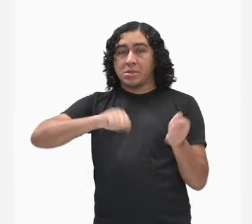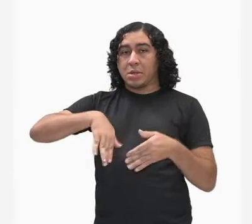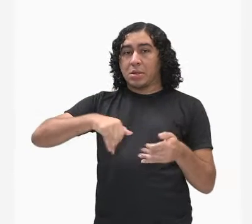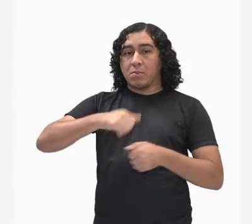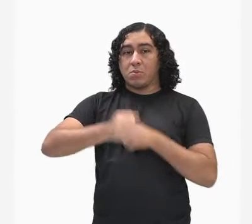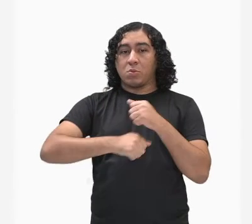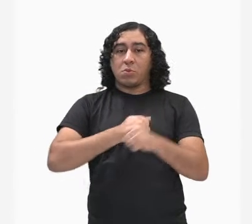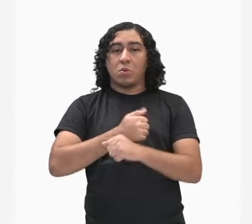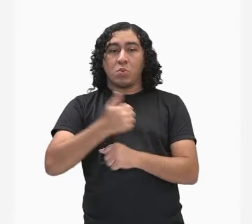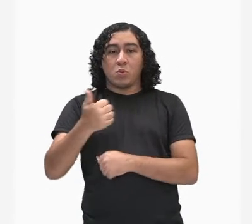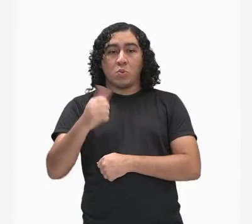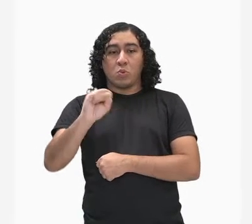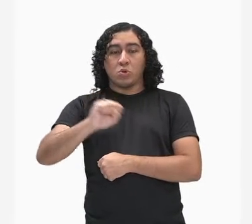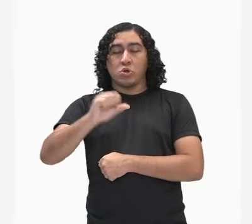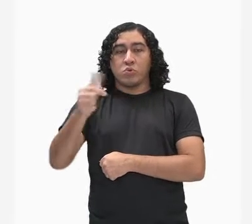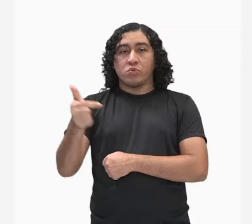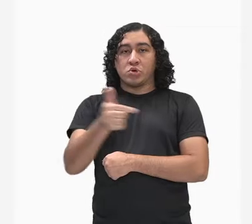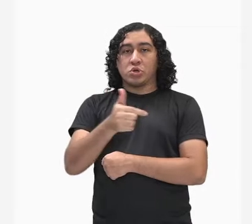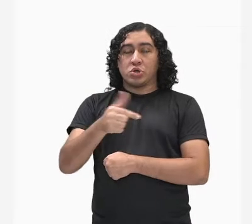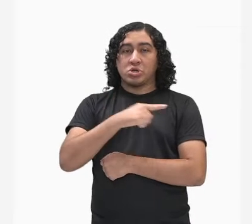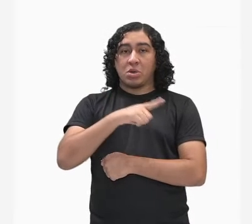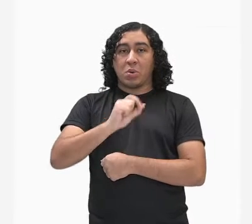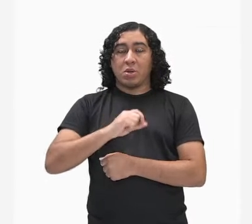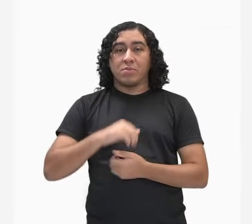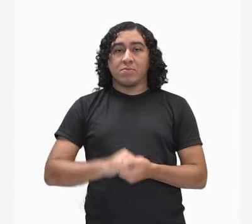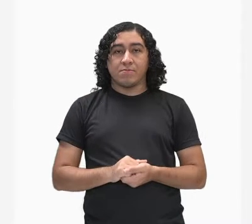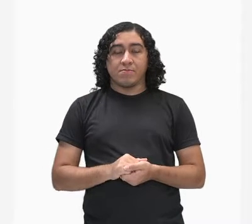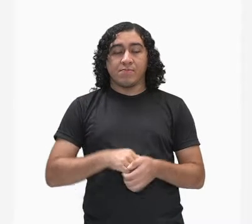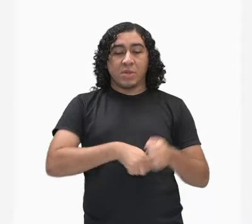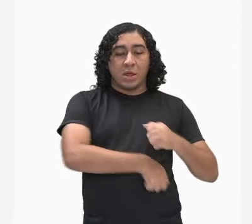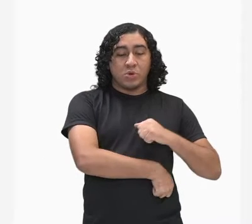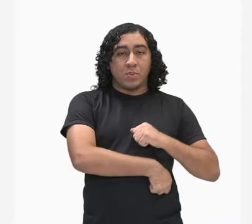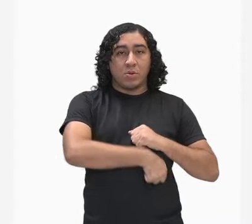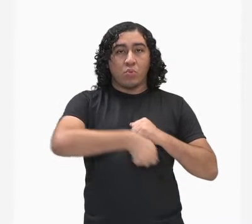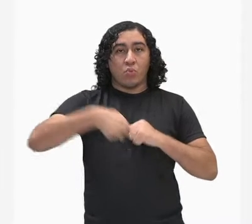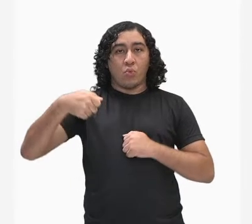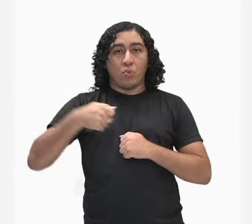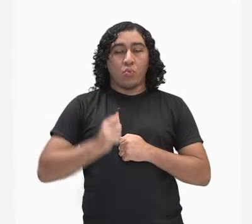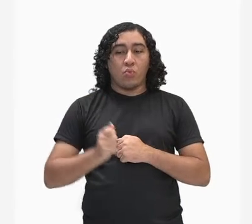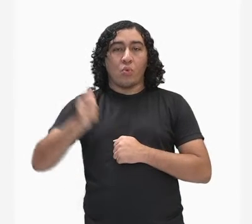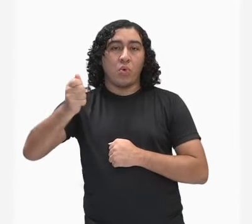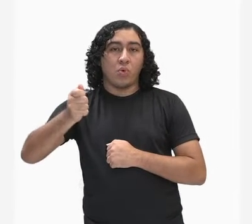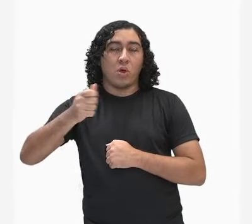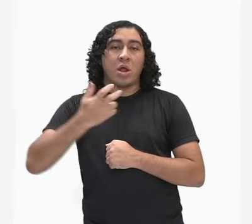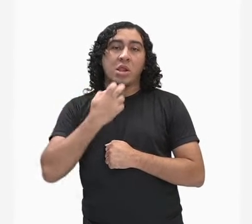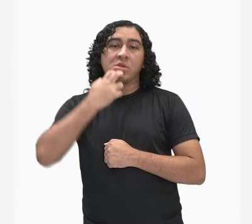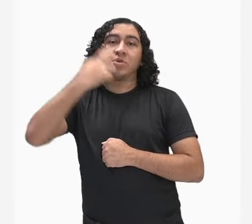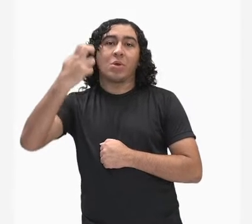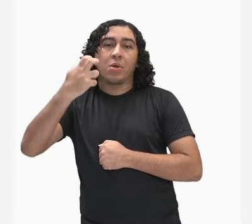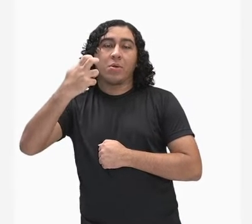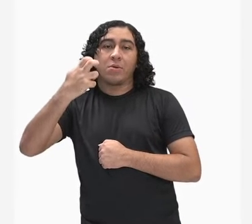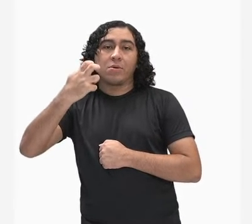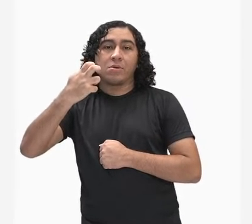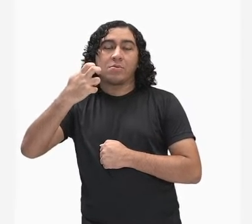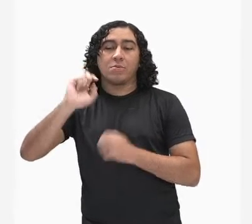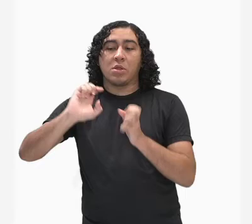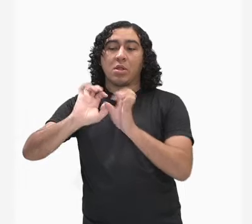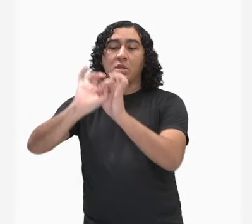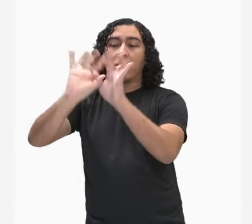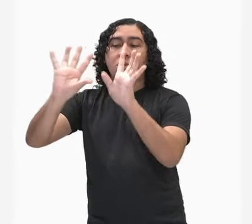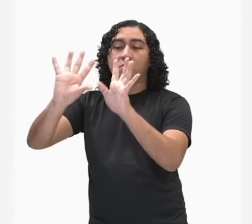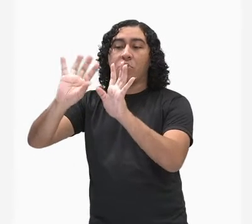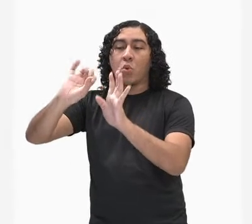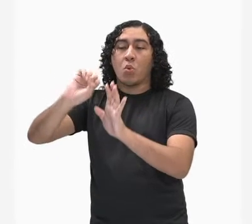1822, desembanhou a espada, né, e gritou: independência ou morte.